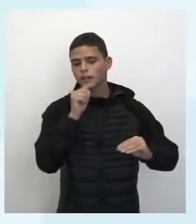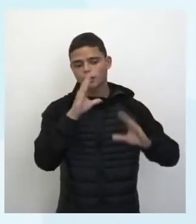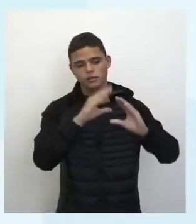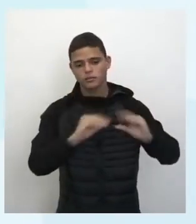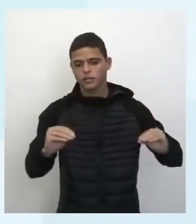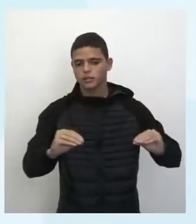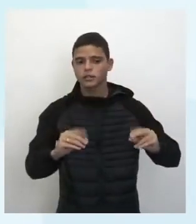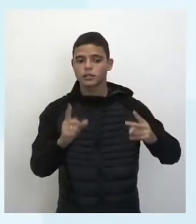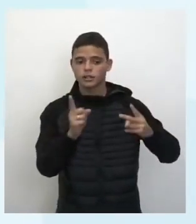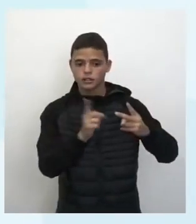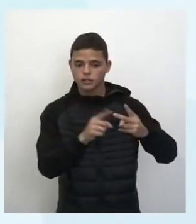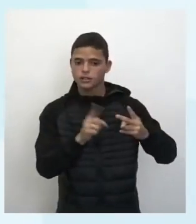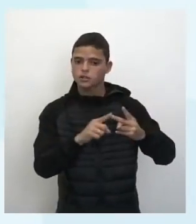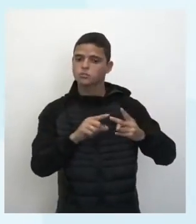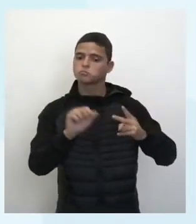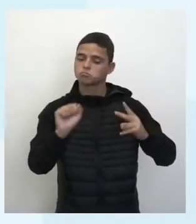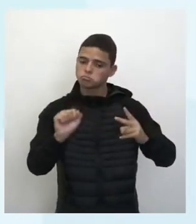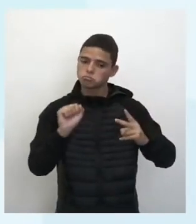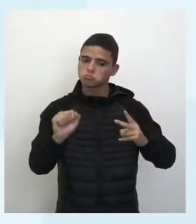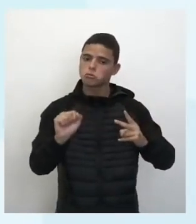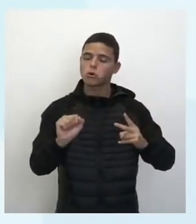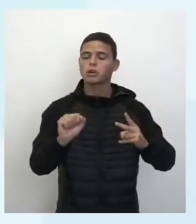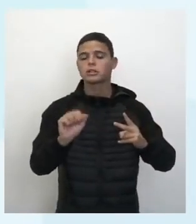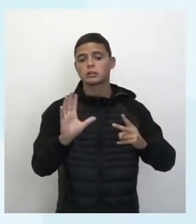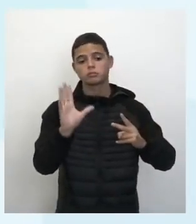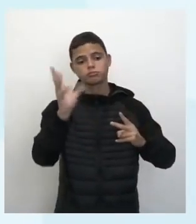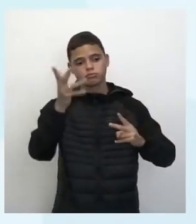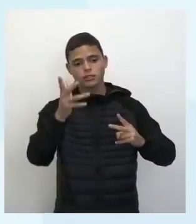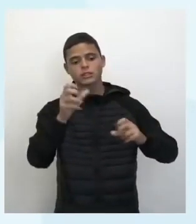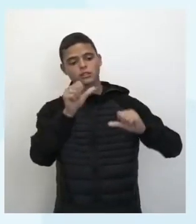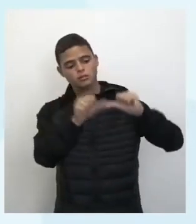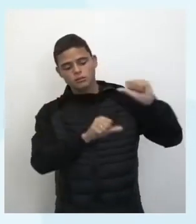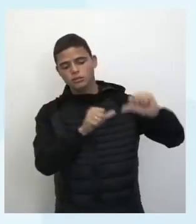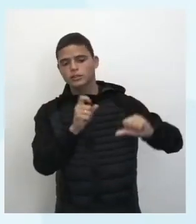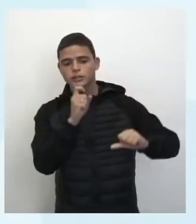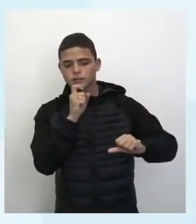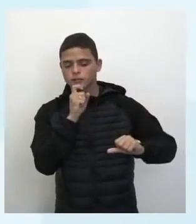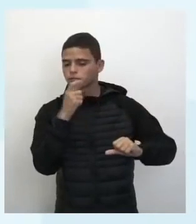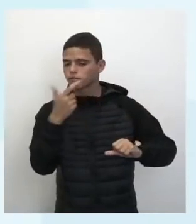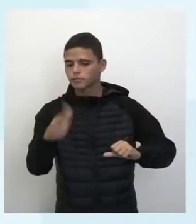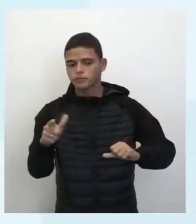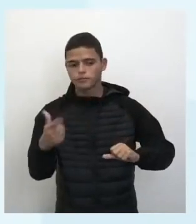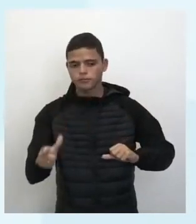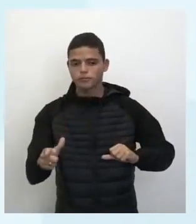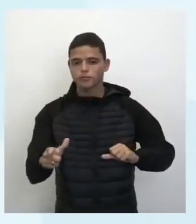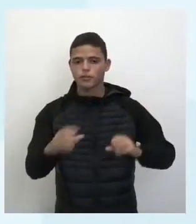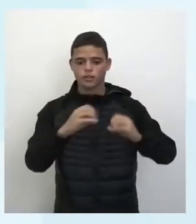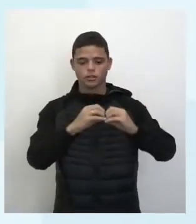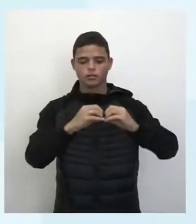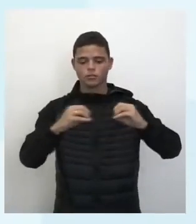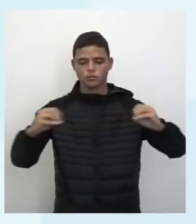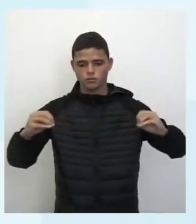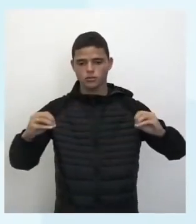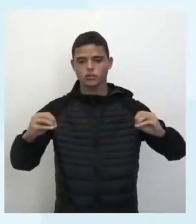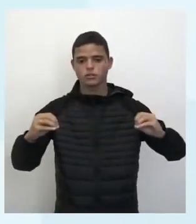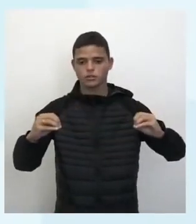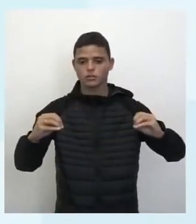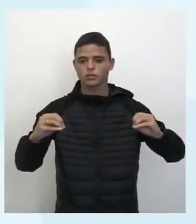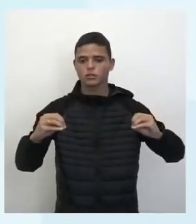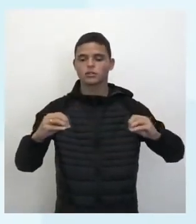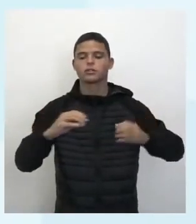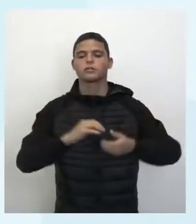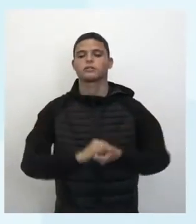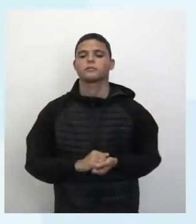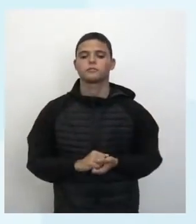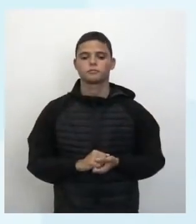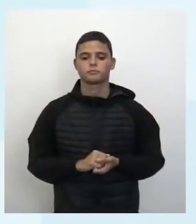não há mudança no comportamento. A gente chama isso aqui de um período composto por coordenação, e essa oração é coordenada, tá? Então, a